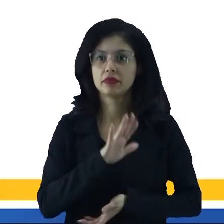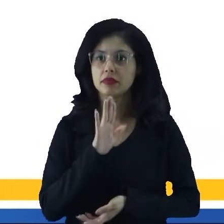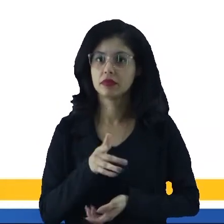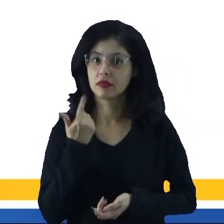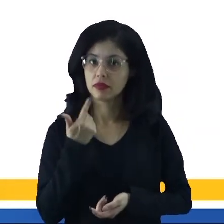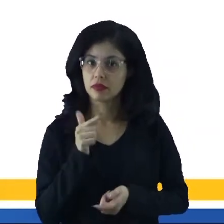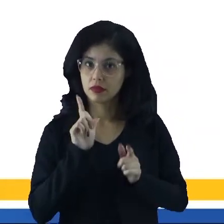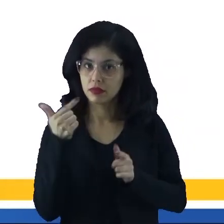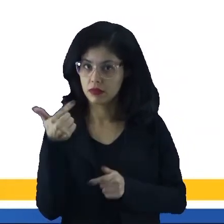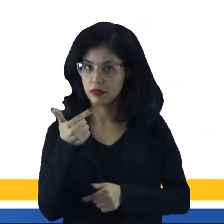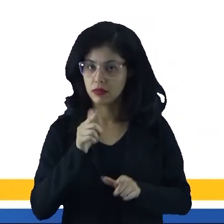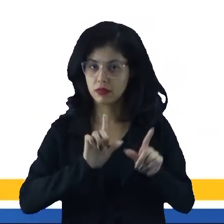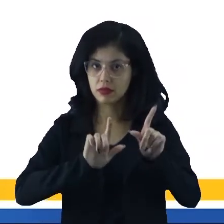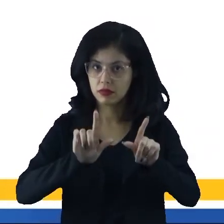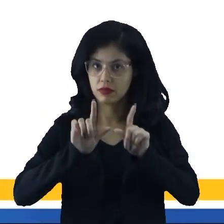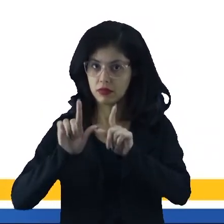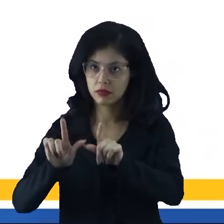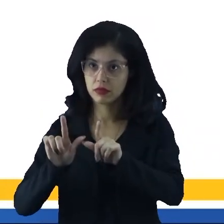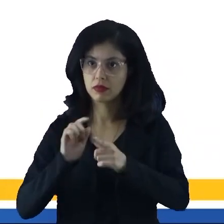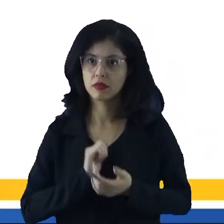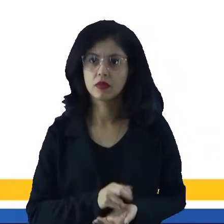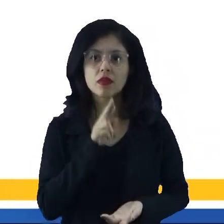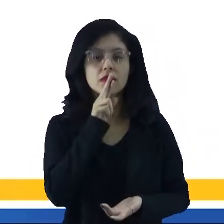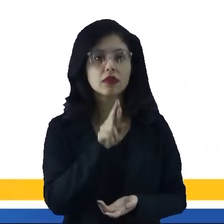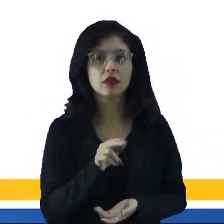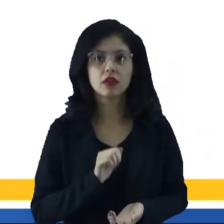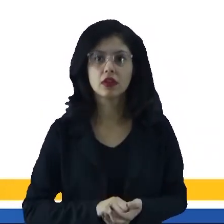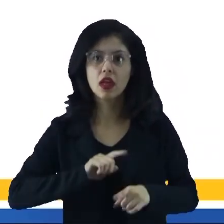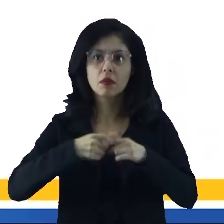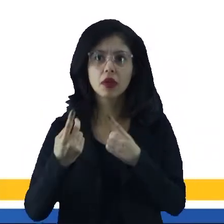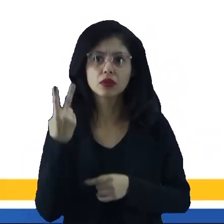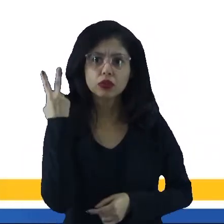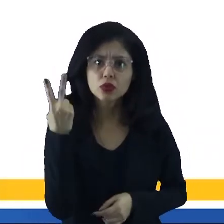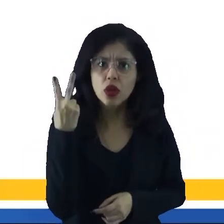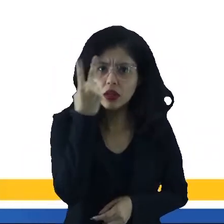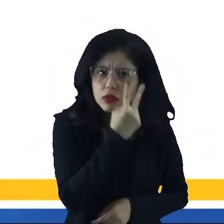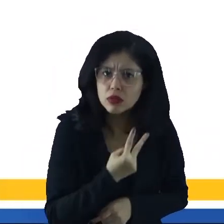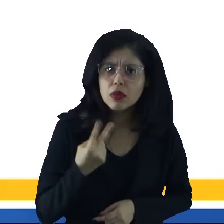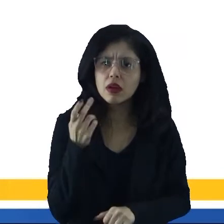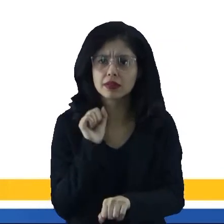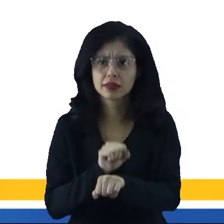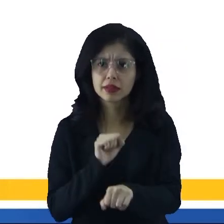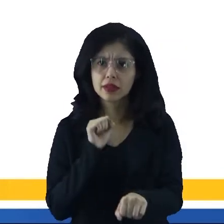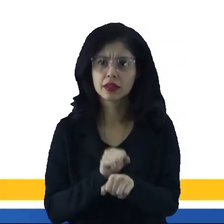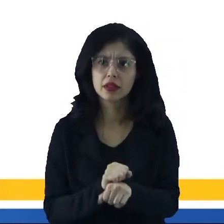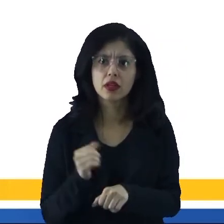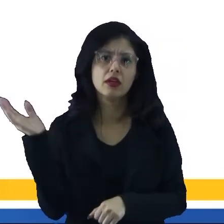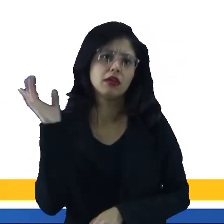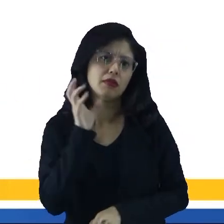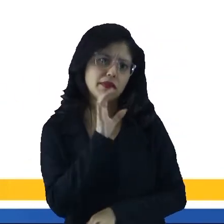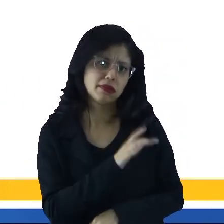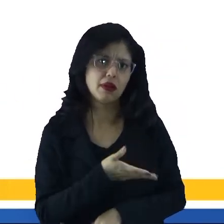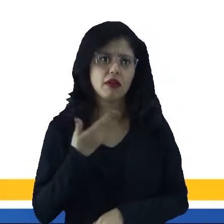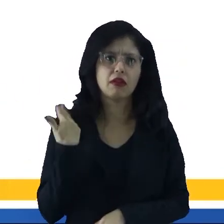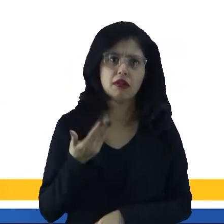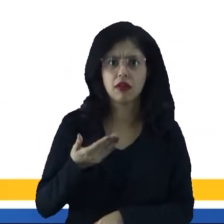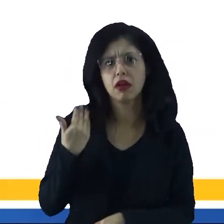segundo quadrinho, se você observar, ele responde assim, ó, mas foram 2 horas esperando no calor e sem